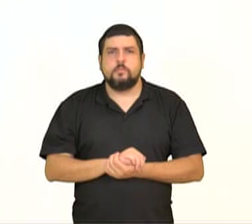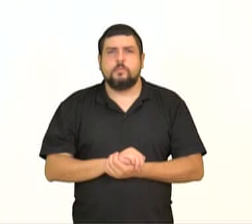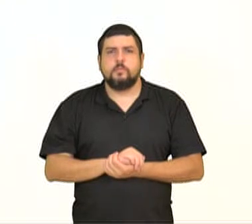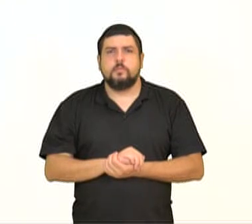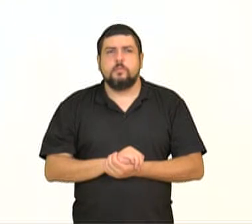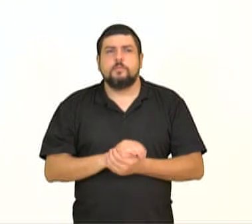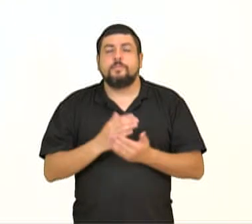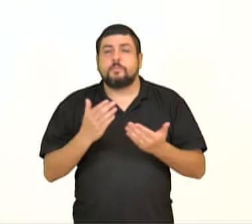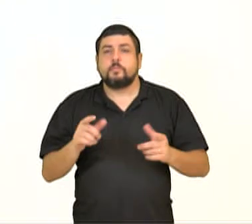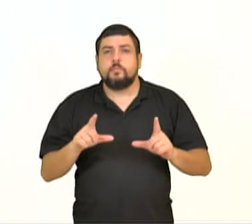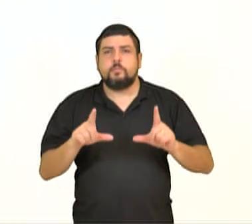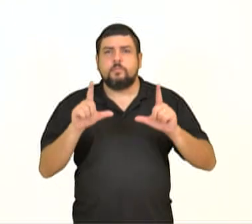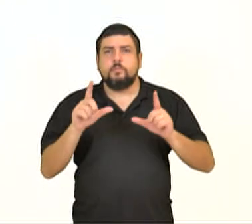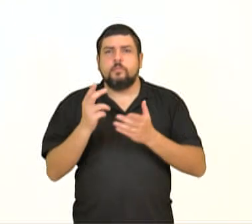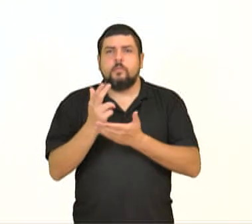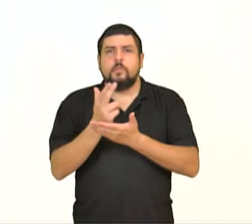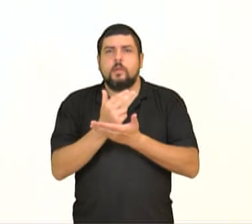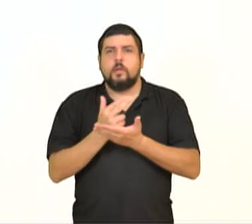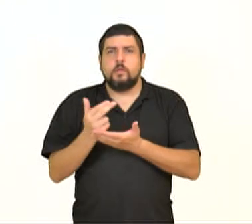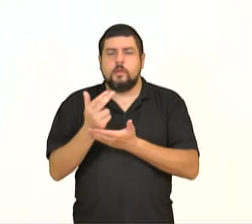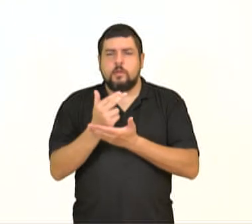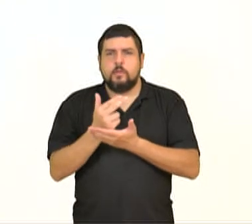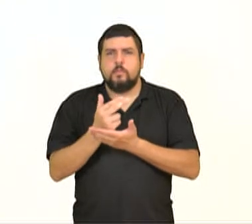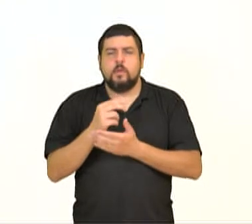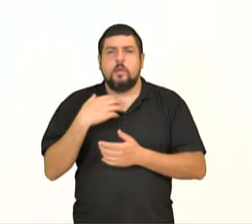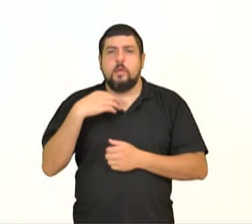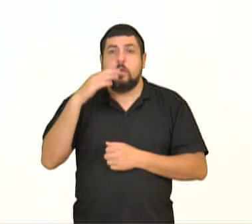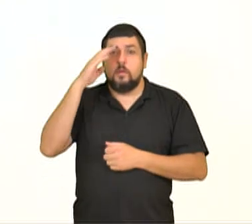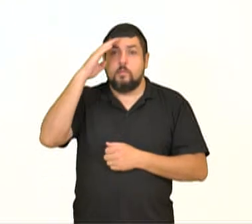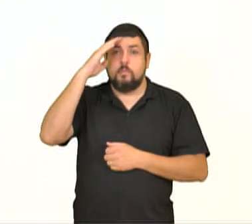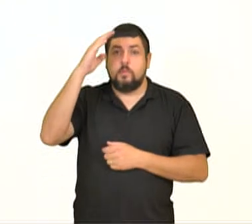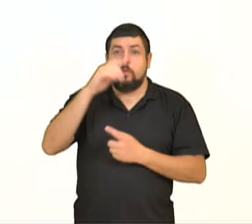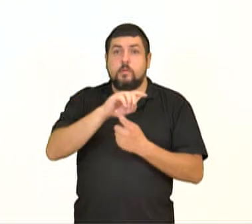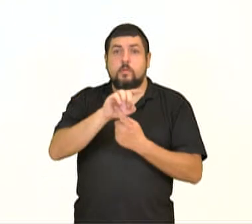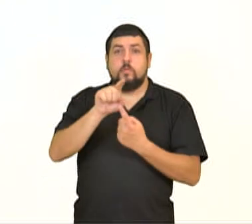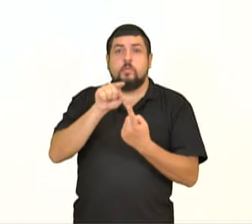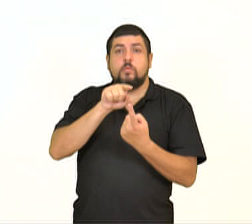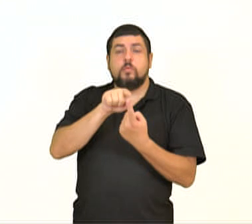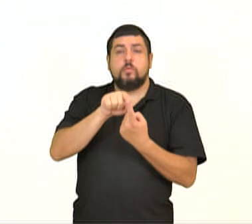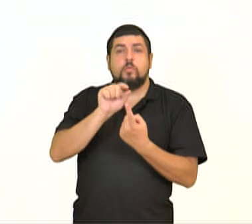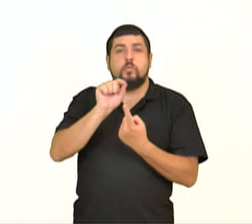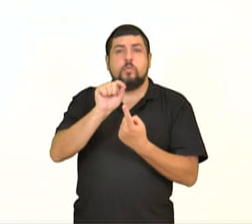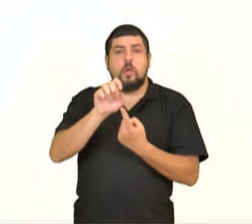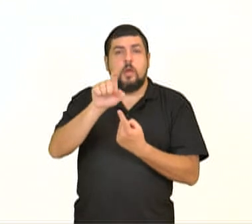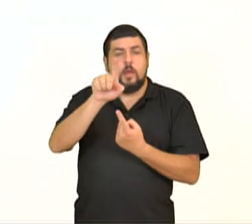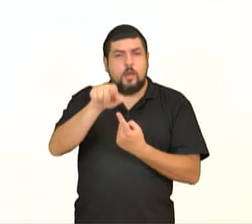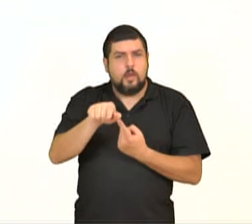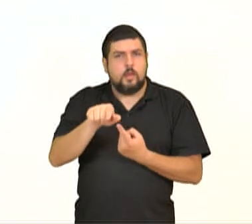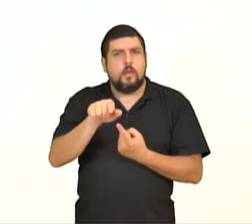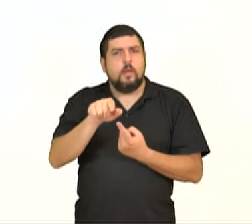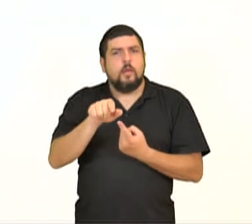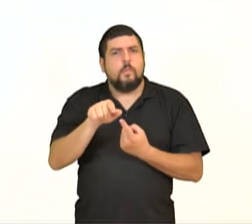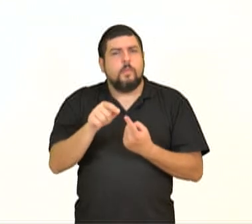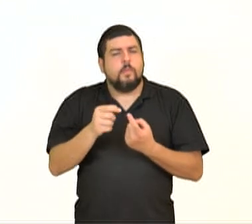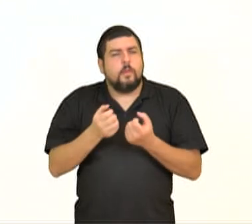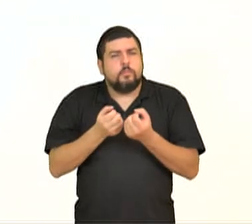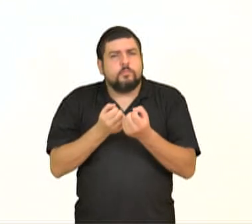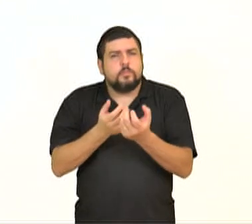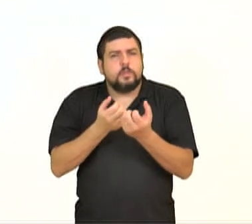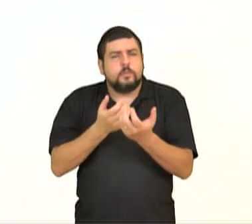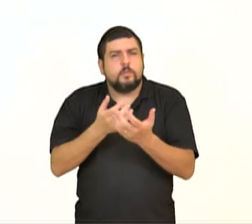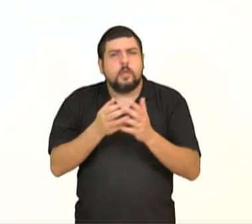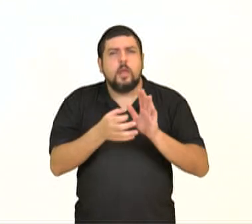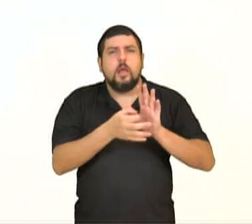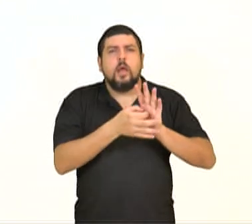charge, ela pode-se dizer que o seu principal objetivo é transmitir uma visão crítica sobre um